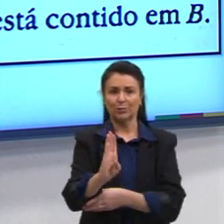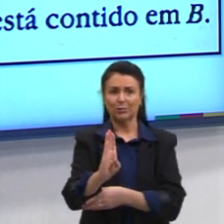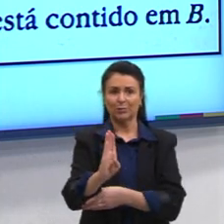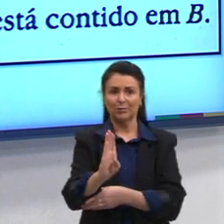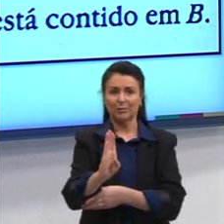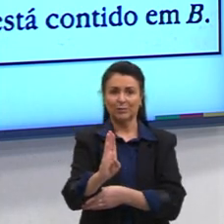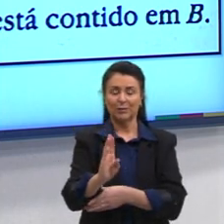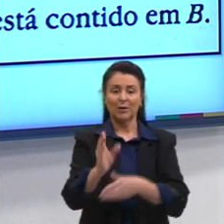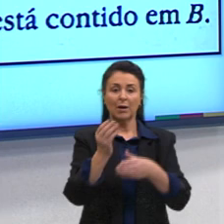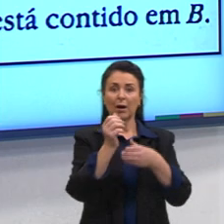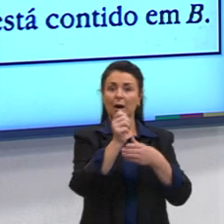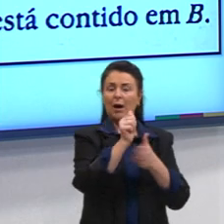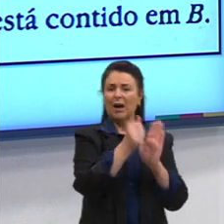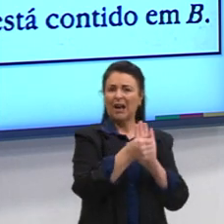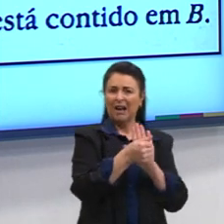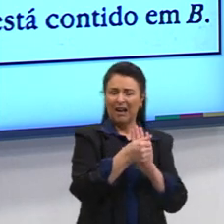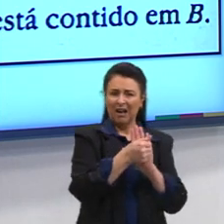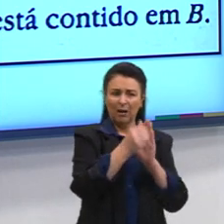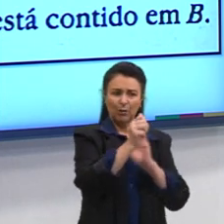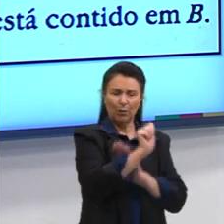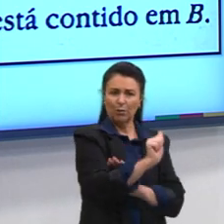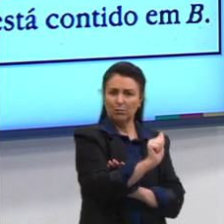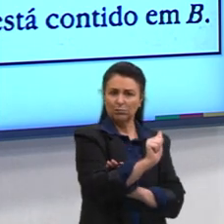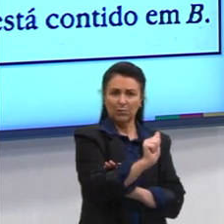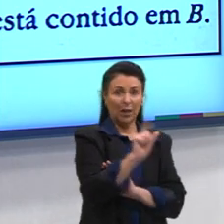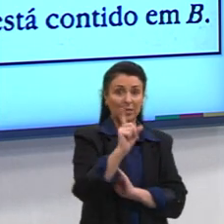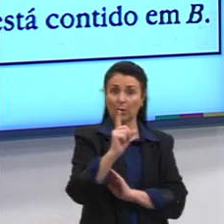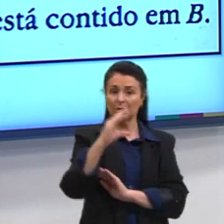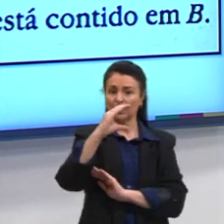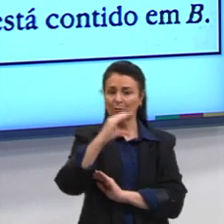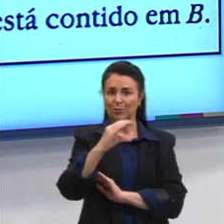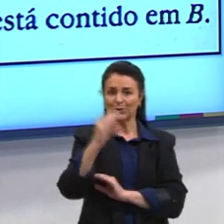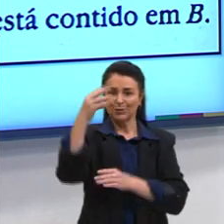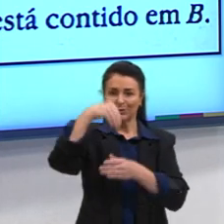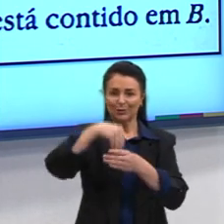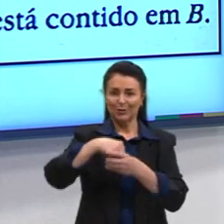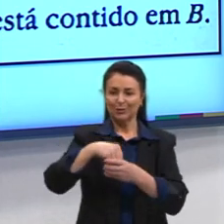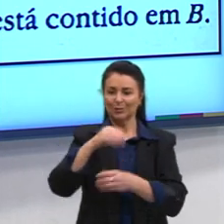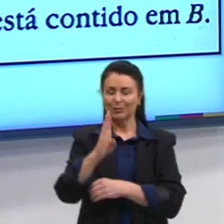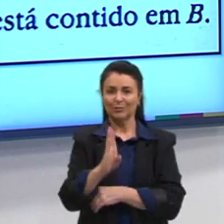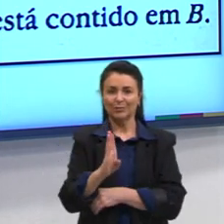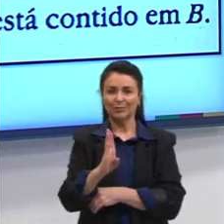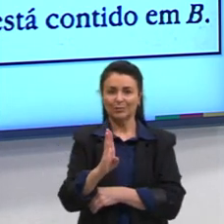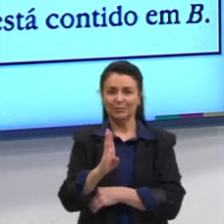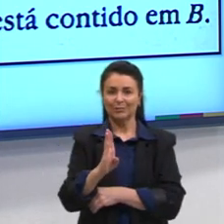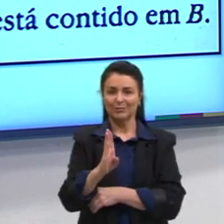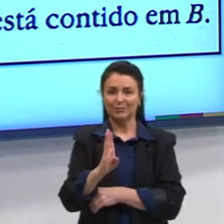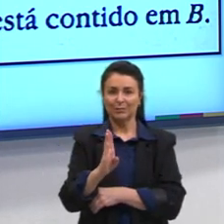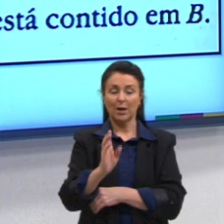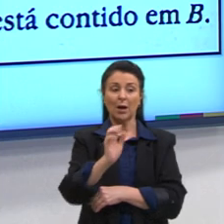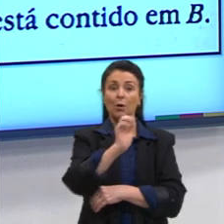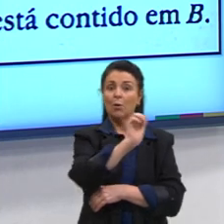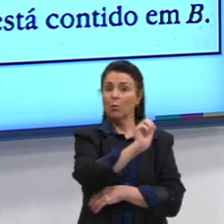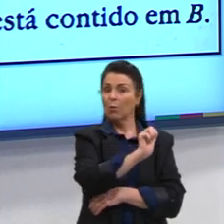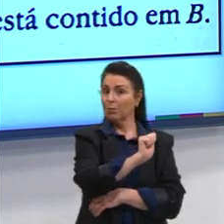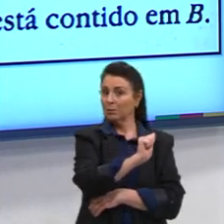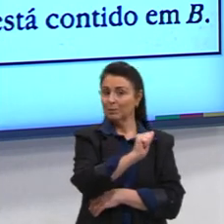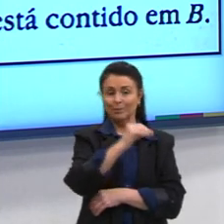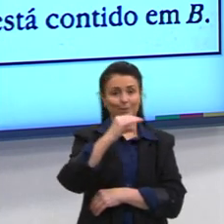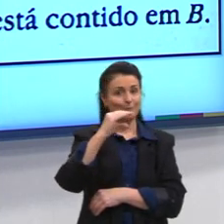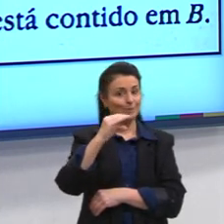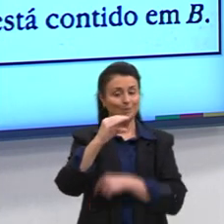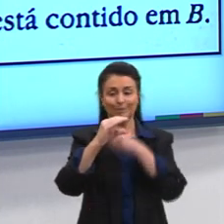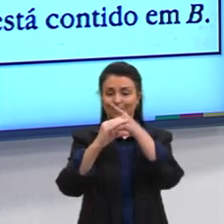então a não pode estar contido em b então a não está contido em ver